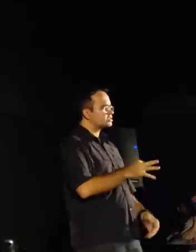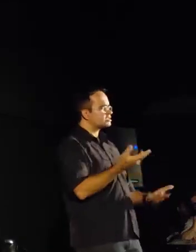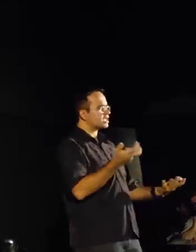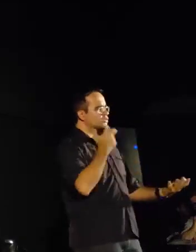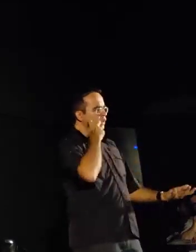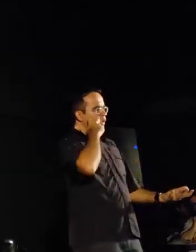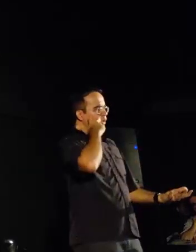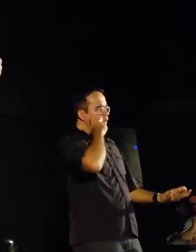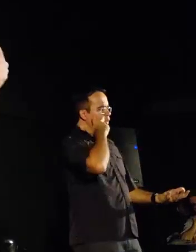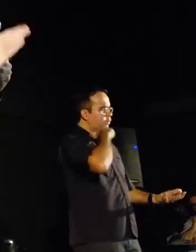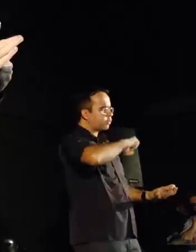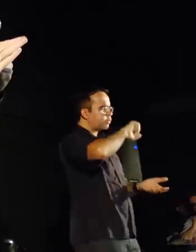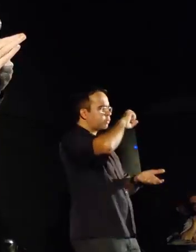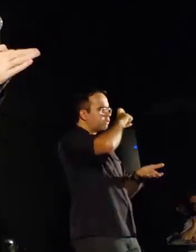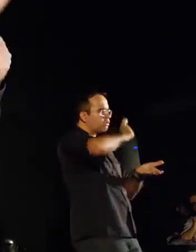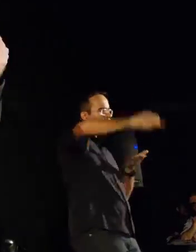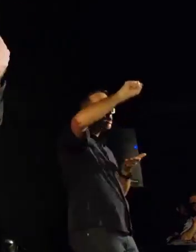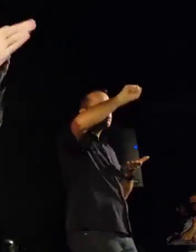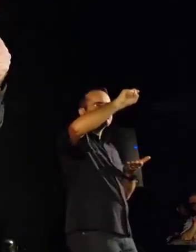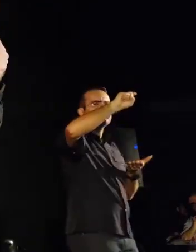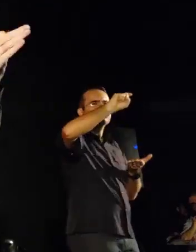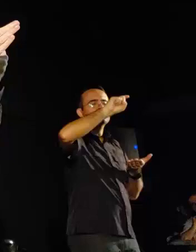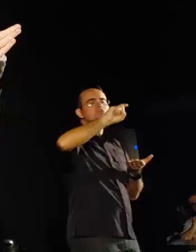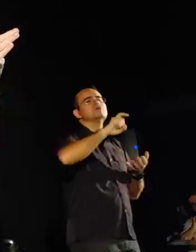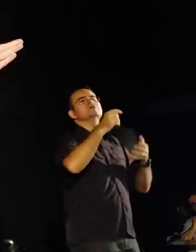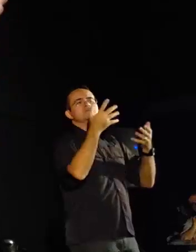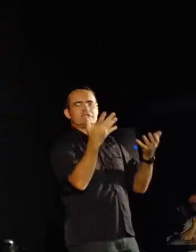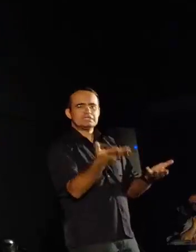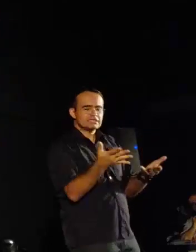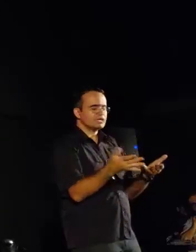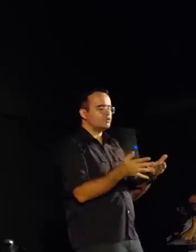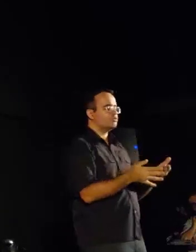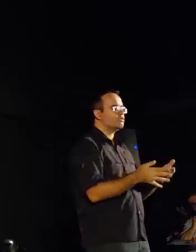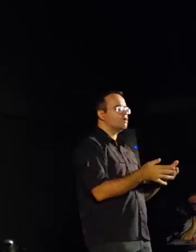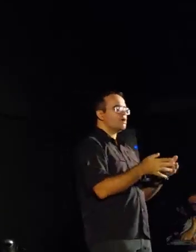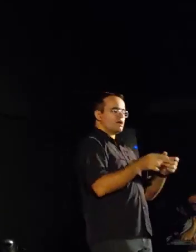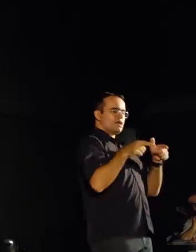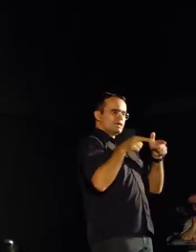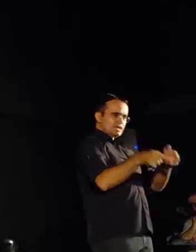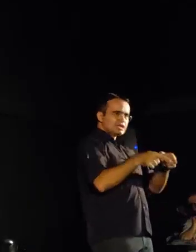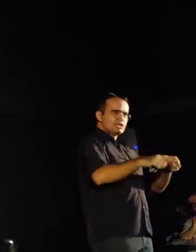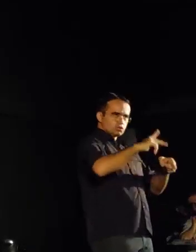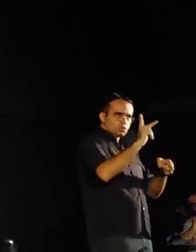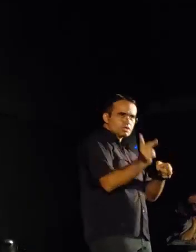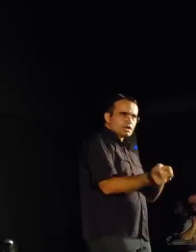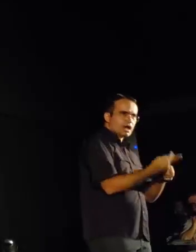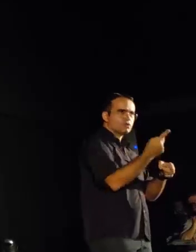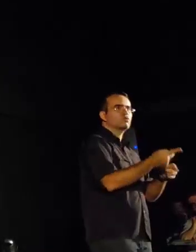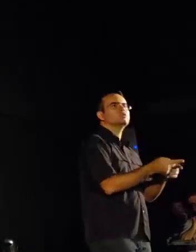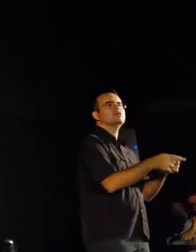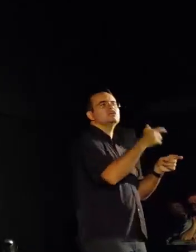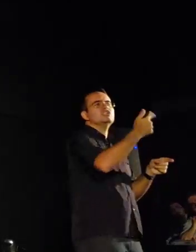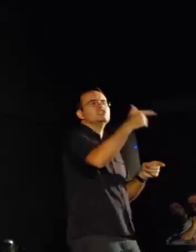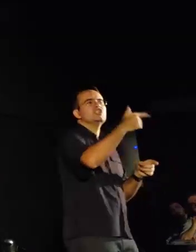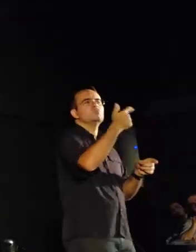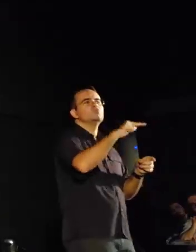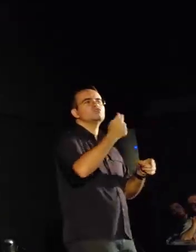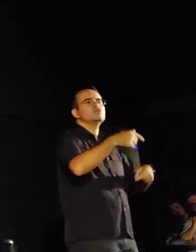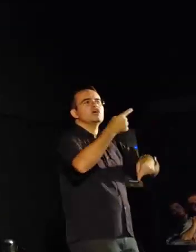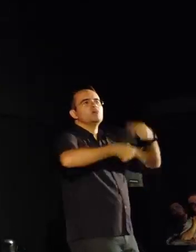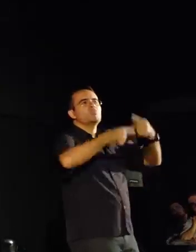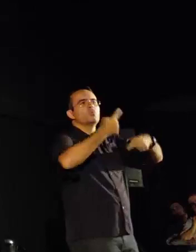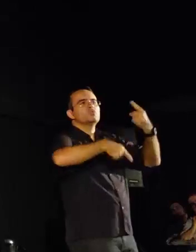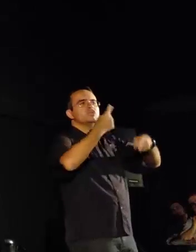ser um processo concentrado, ele era concentrado, isso é importante. Não houve políticas de combate à desigualdade,